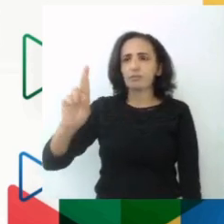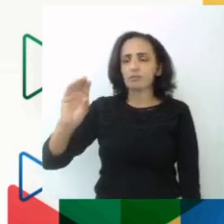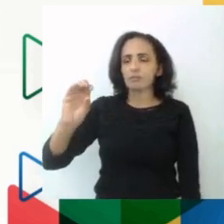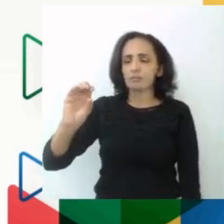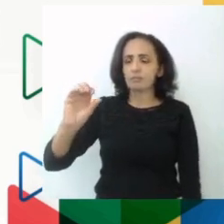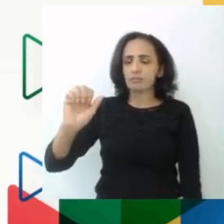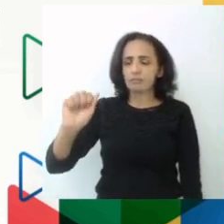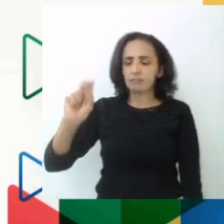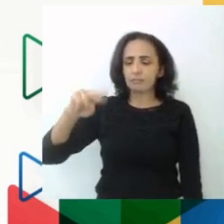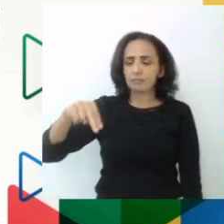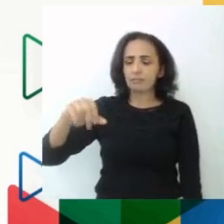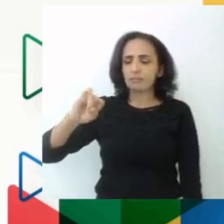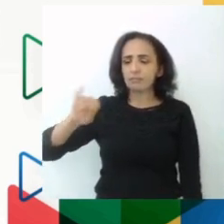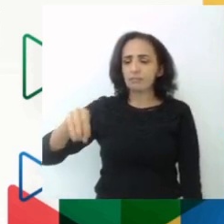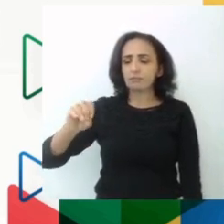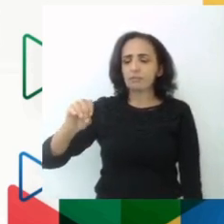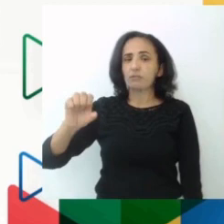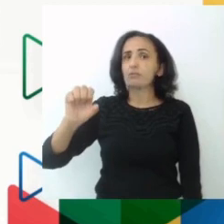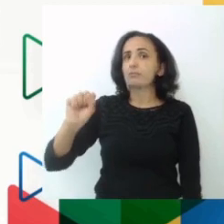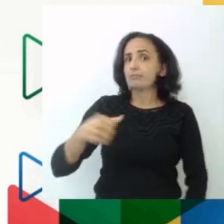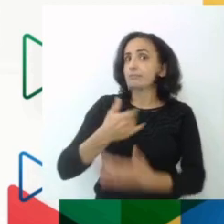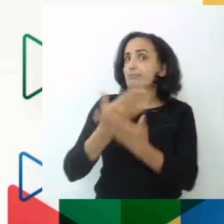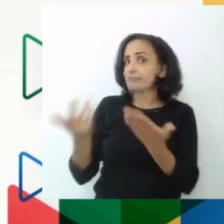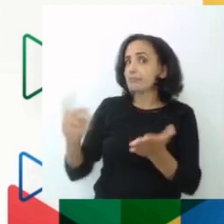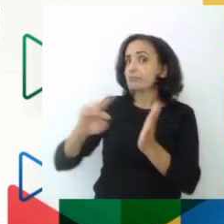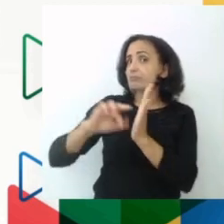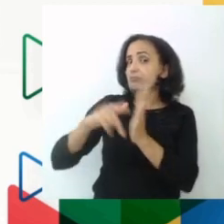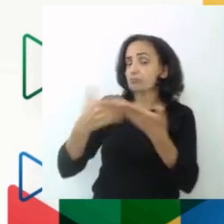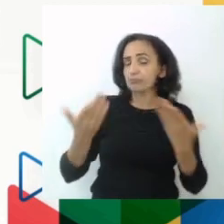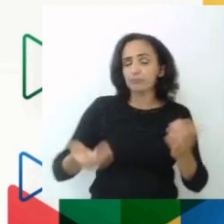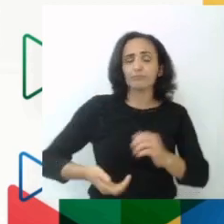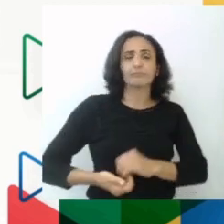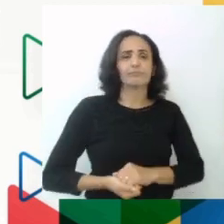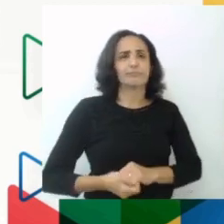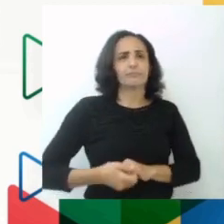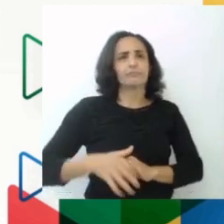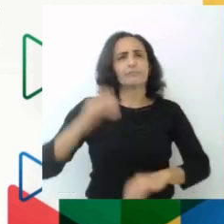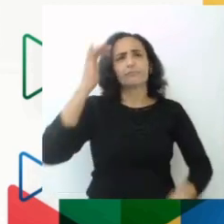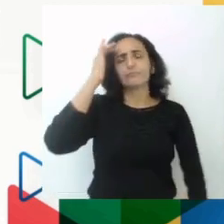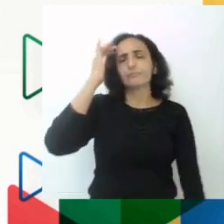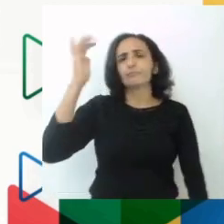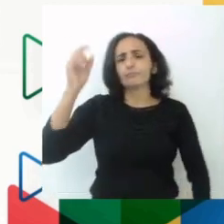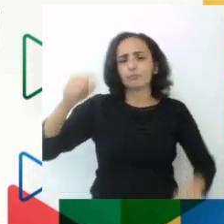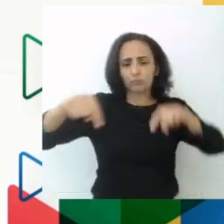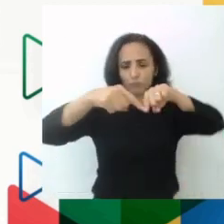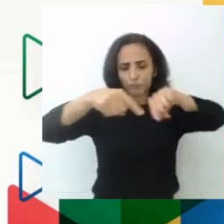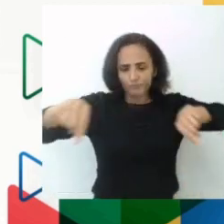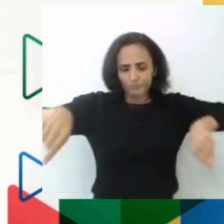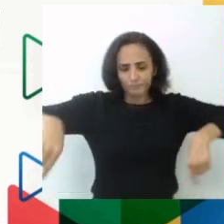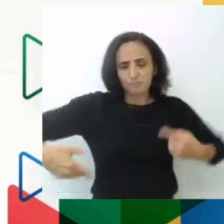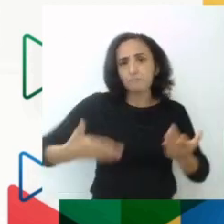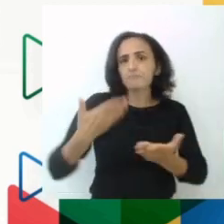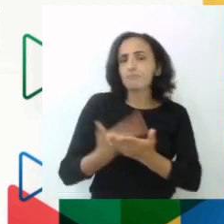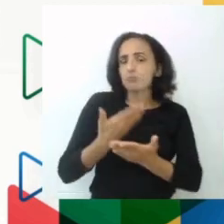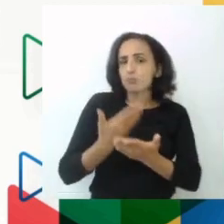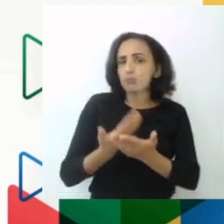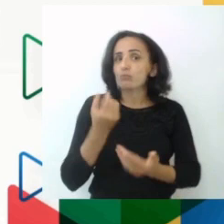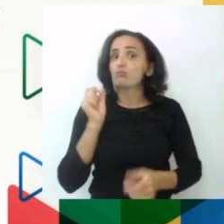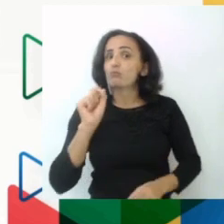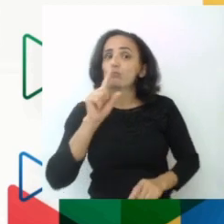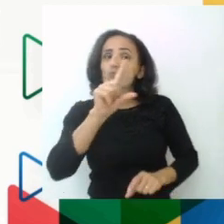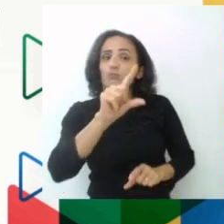é arranjo, o que é essa ordem, o que é essa natureza. Imagine a seguinte situação. Numa sala de aula, você quer